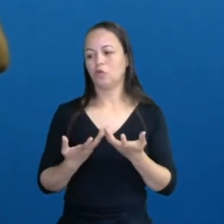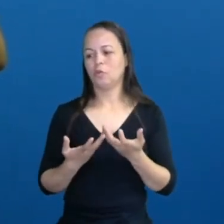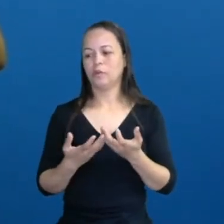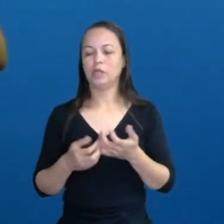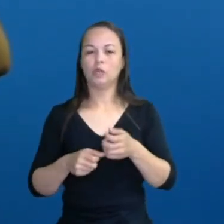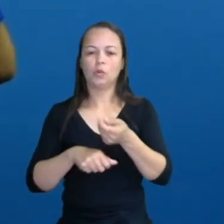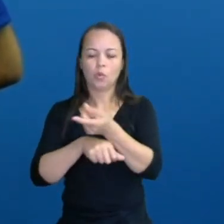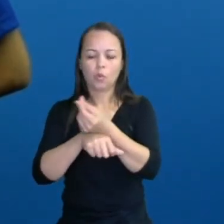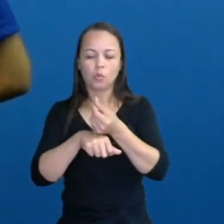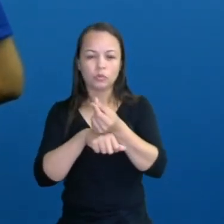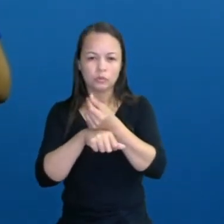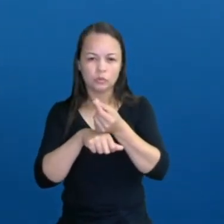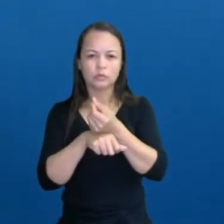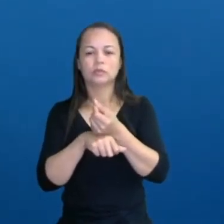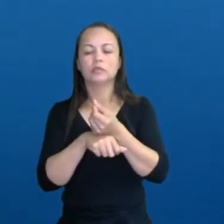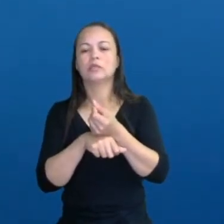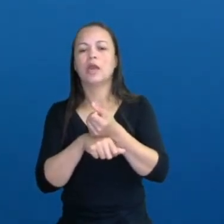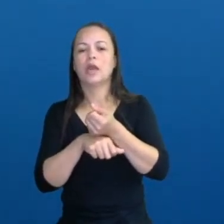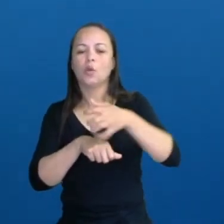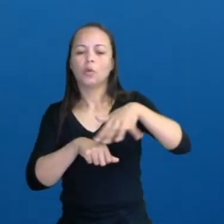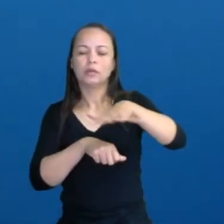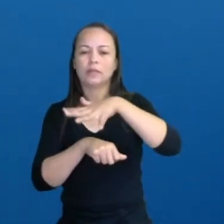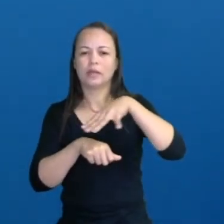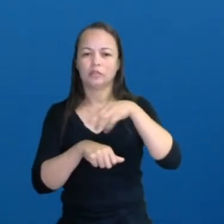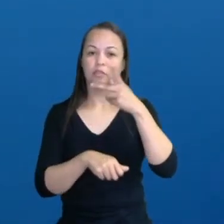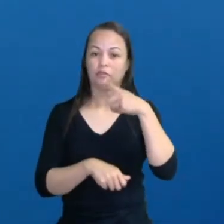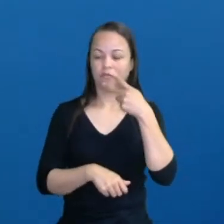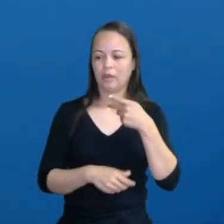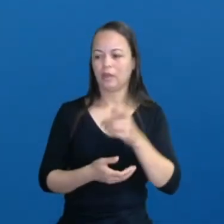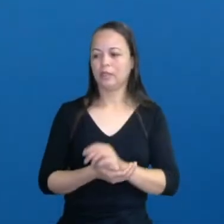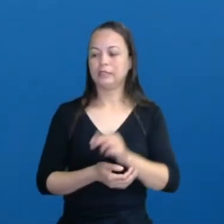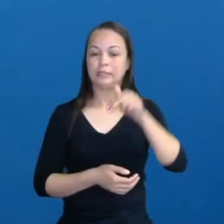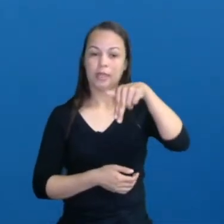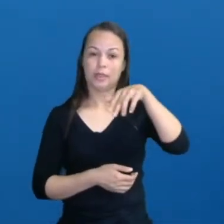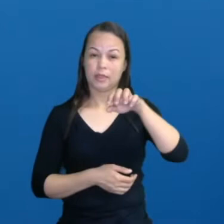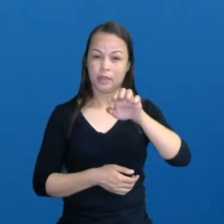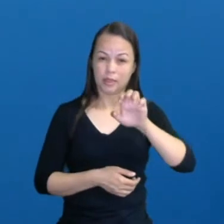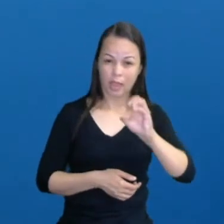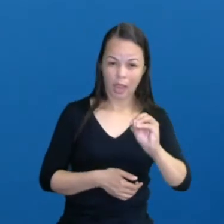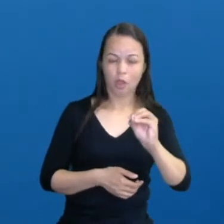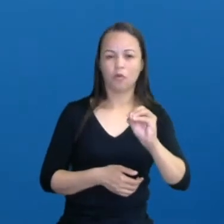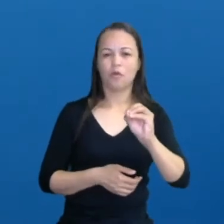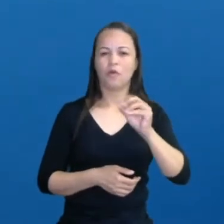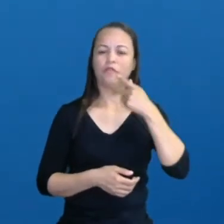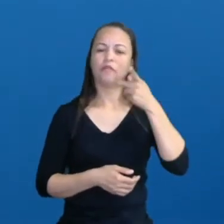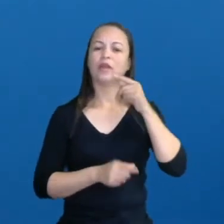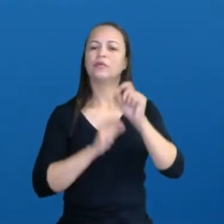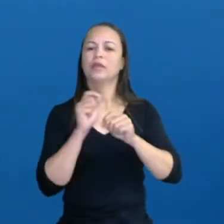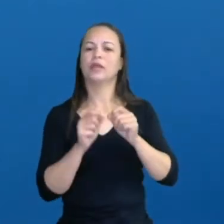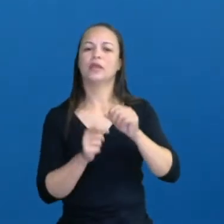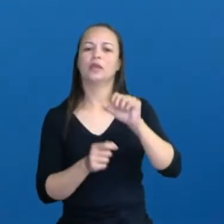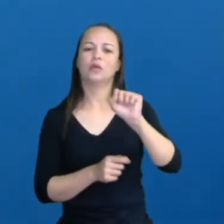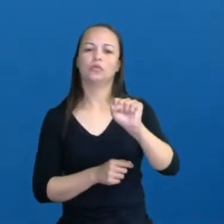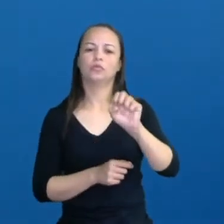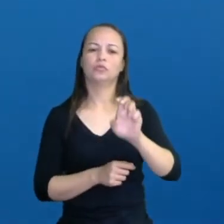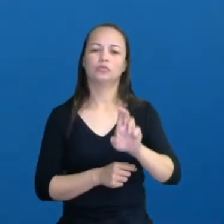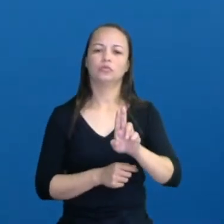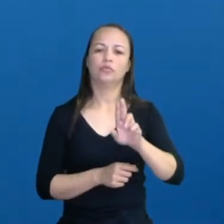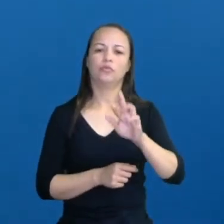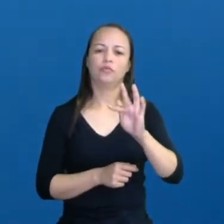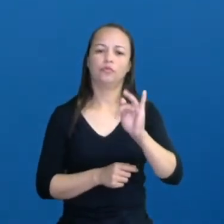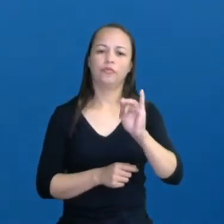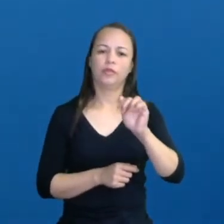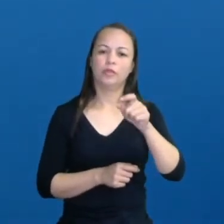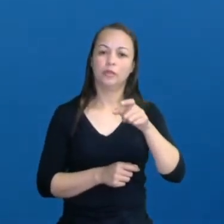sobre neoliberalismo. Esse neo, pessoal, a gente chama de sufixo. Esse sufixo,